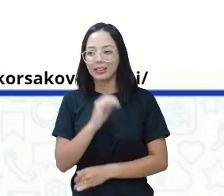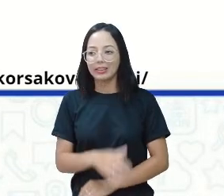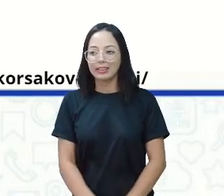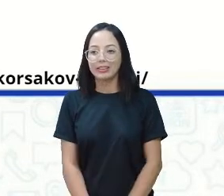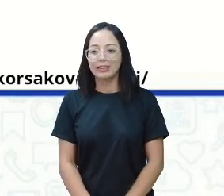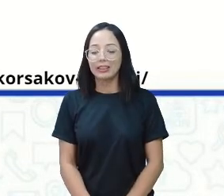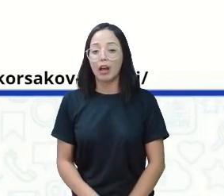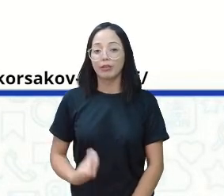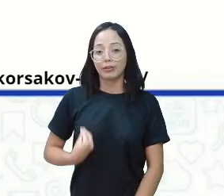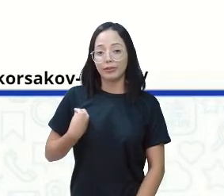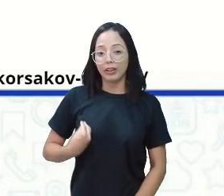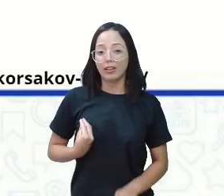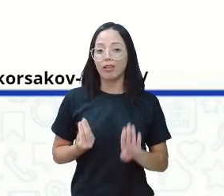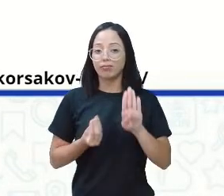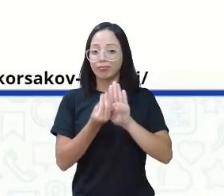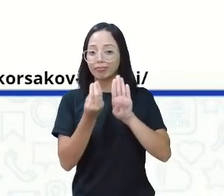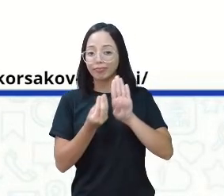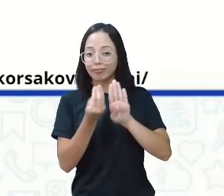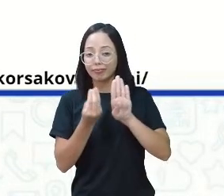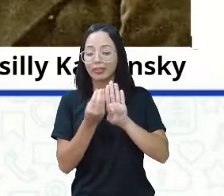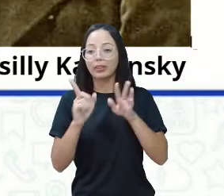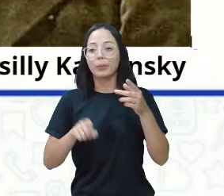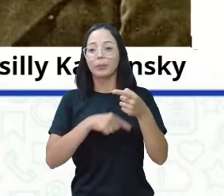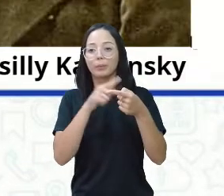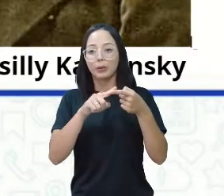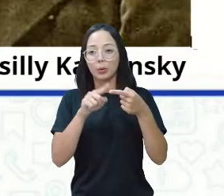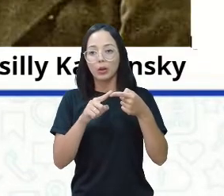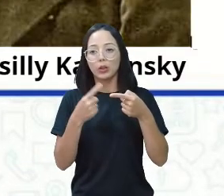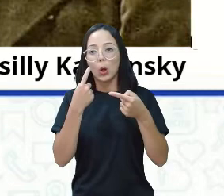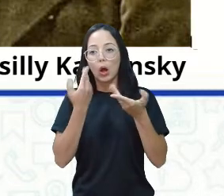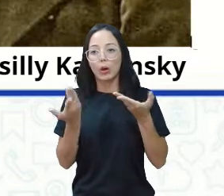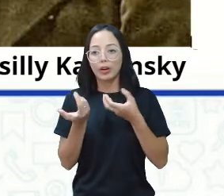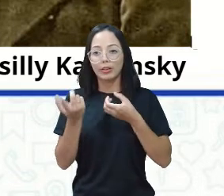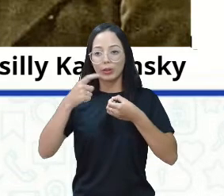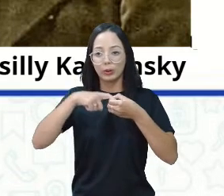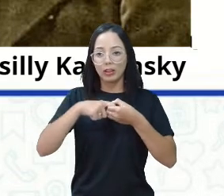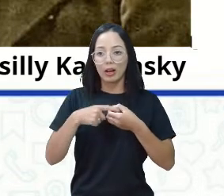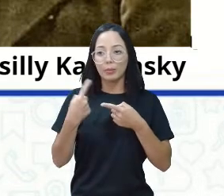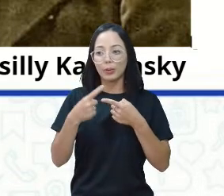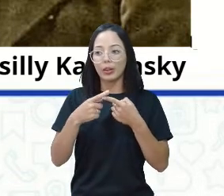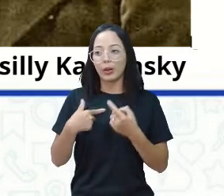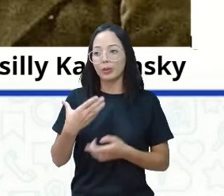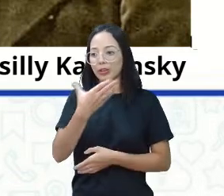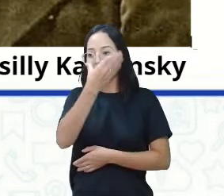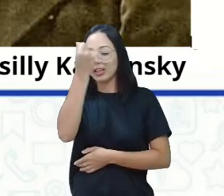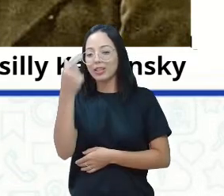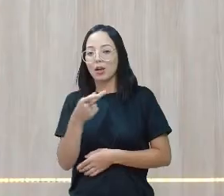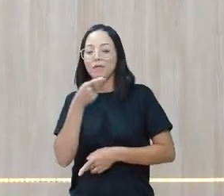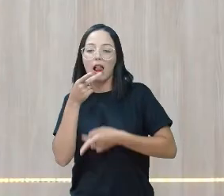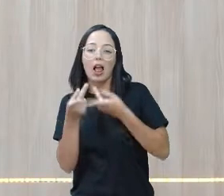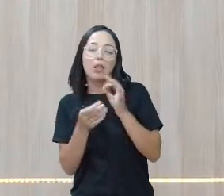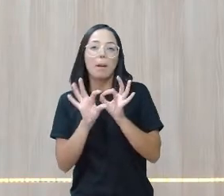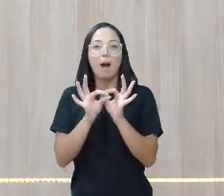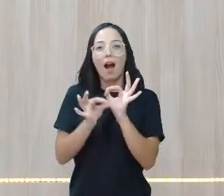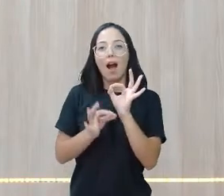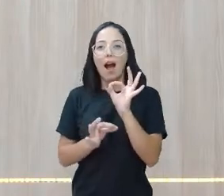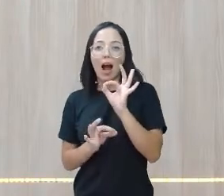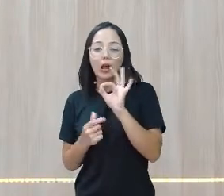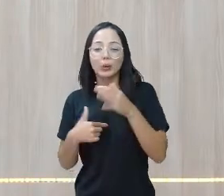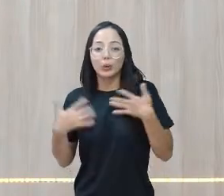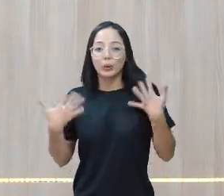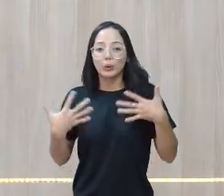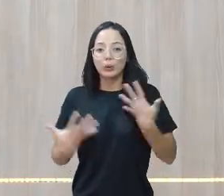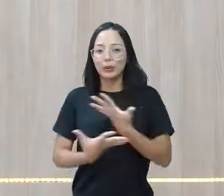a biografia deles, né? Tanto o Kandinsky ali, deixa eu voltar aqui rapidinho que eu esqueci, eu vou falando, me empolgo, né?